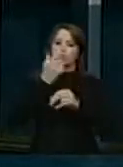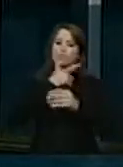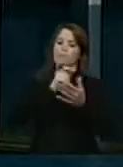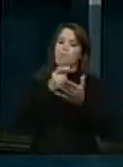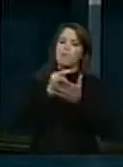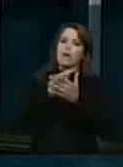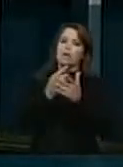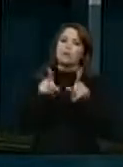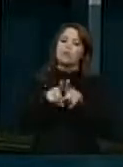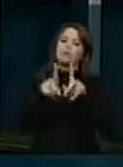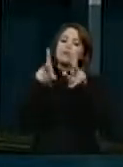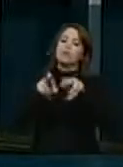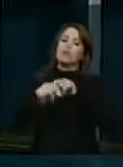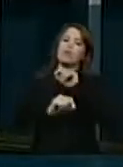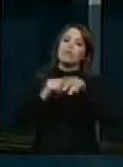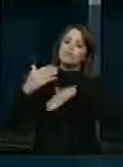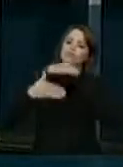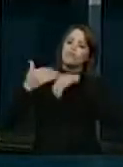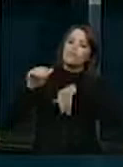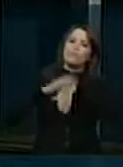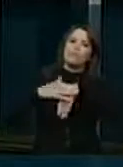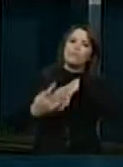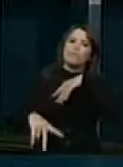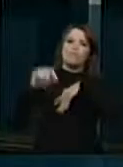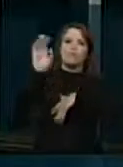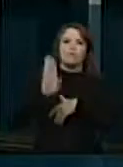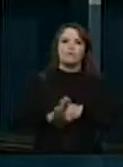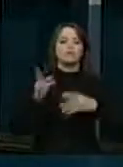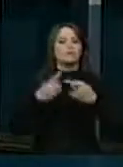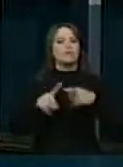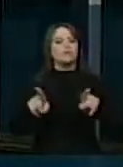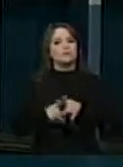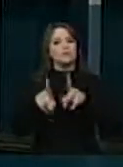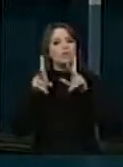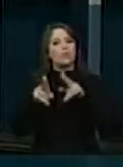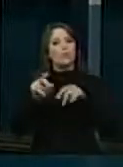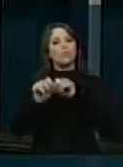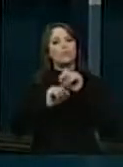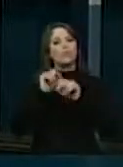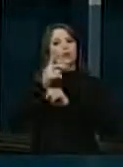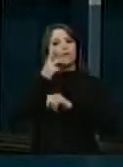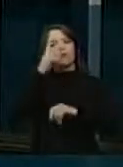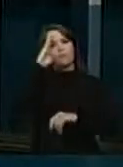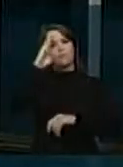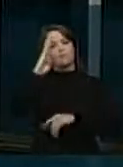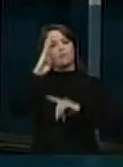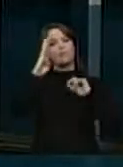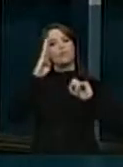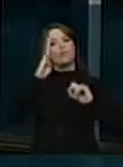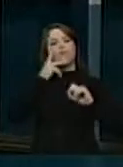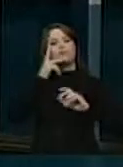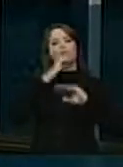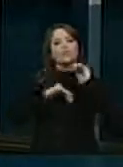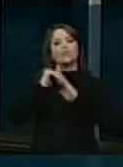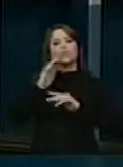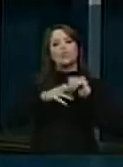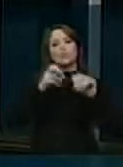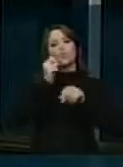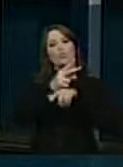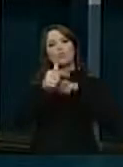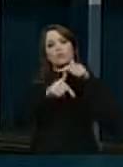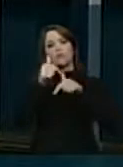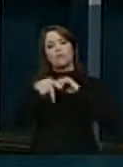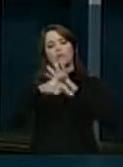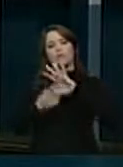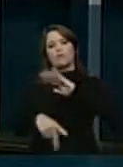financiar também aqui o desenvolvimento do país, mas com relação, sobretudo, à questão do desemprego